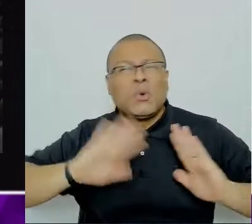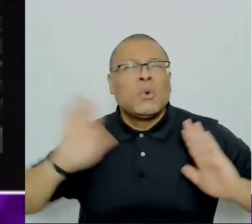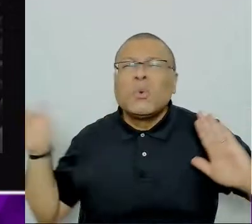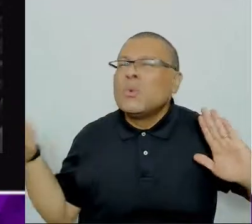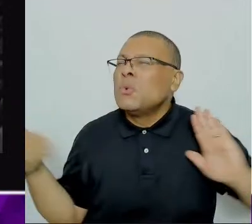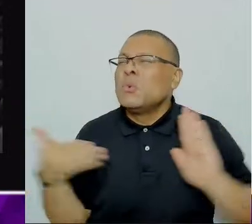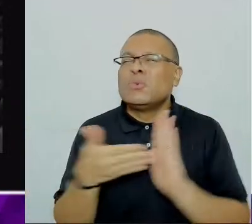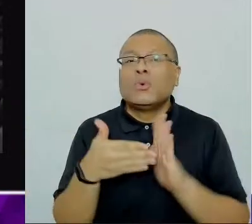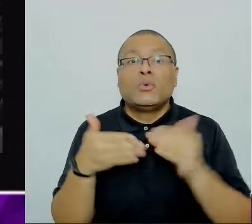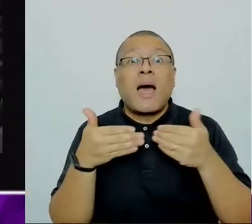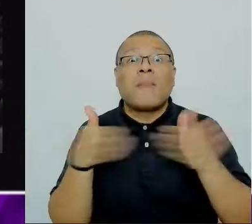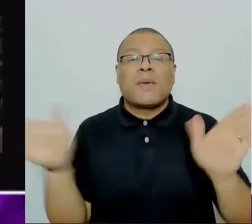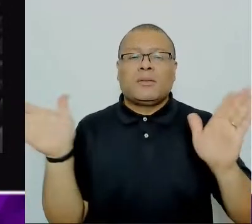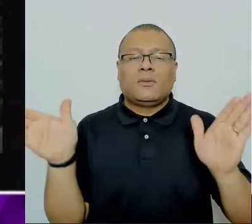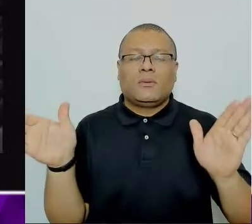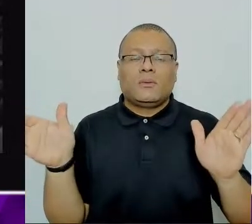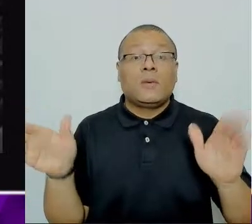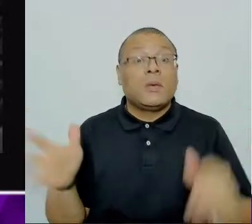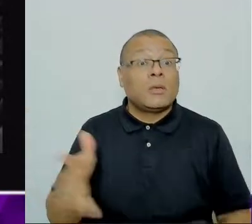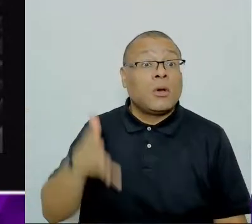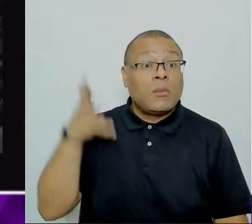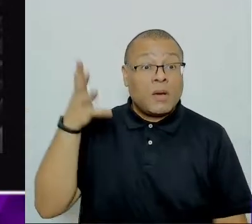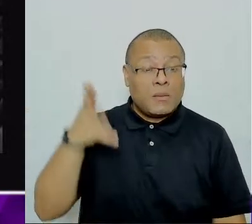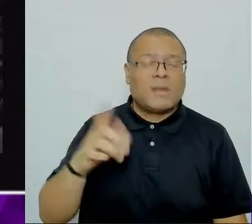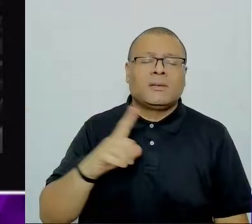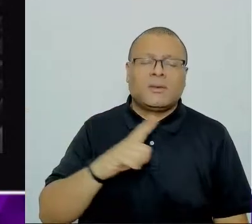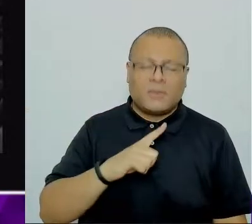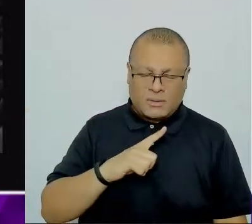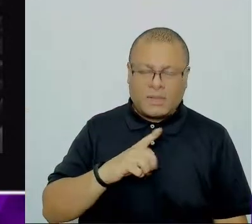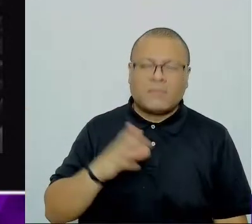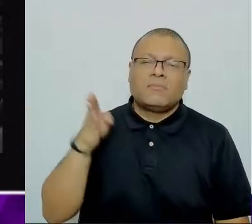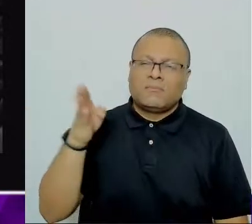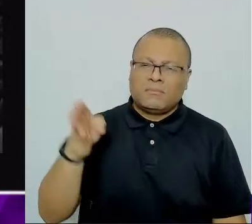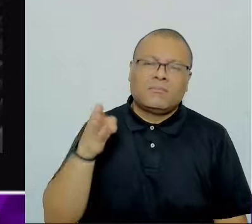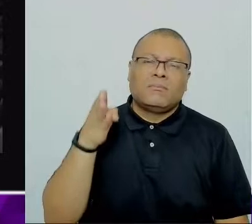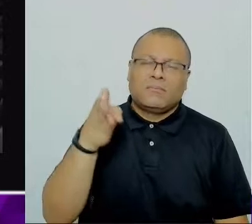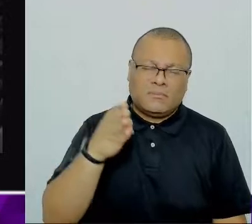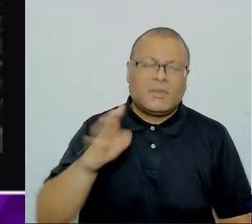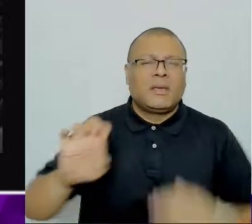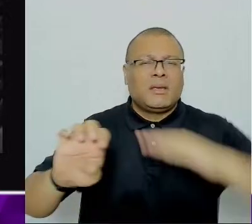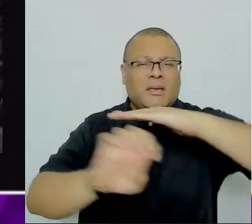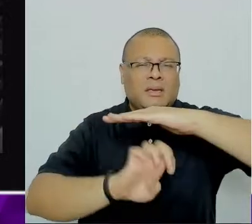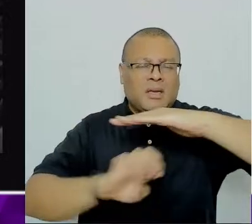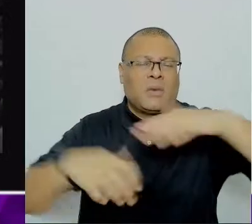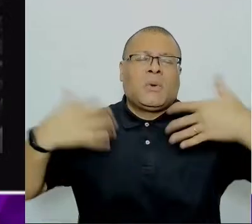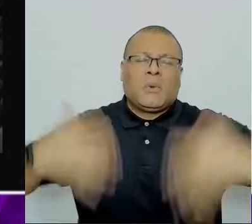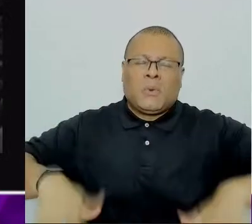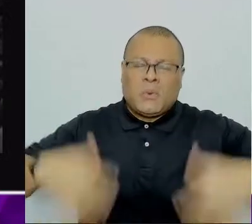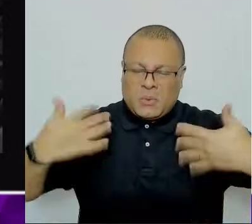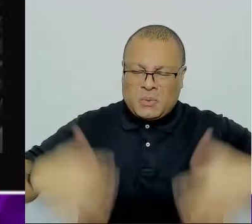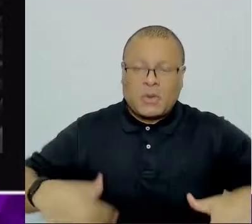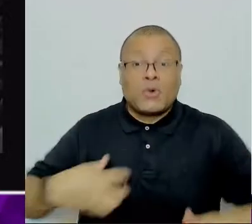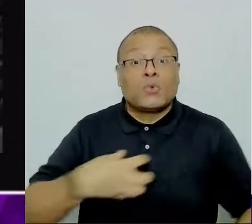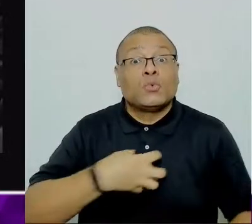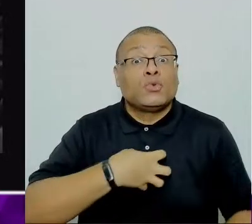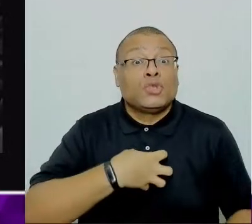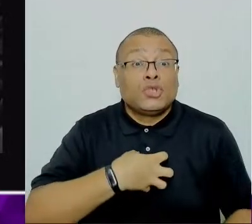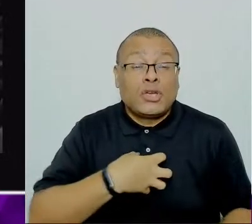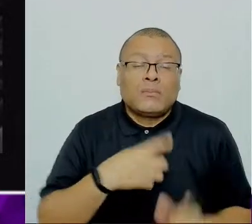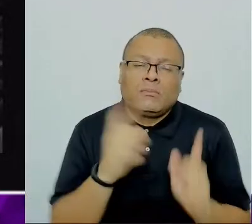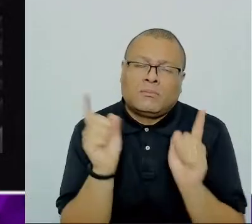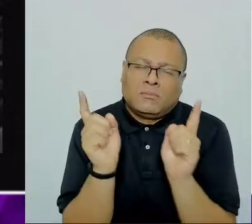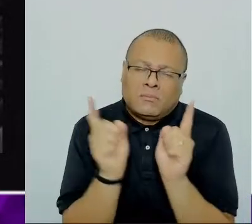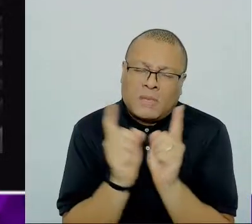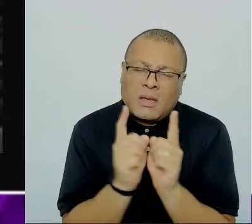Então, essa é uma palestra que eu tenho, e eu tenho feito aí, inclusive, para algumas grandes empresas. É um formato um pouquinho menor, mas acho que vai dar para